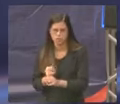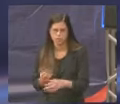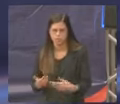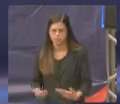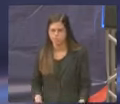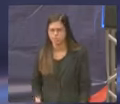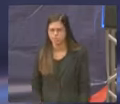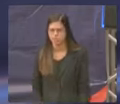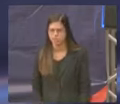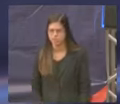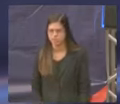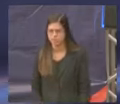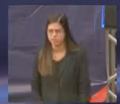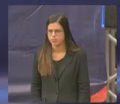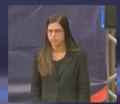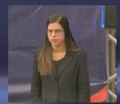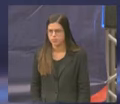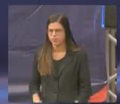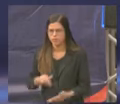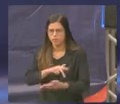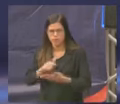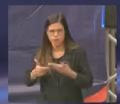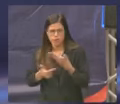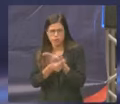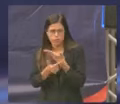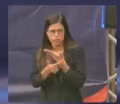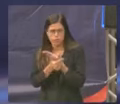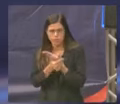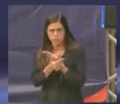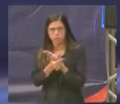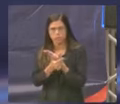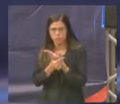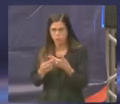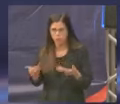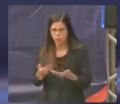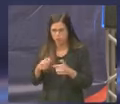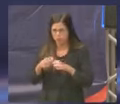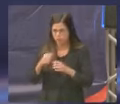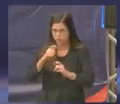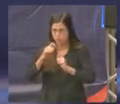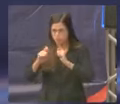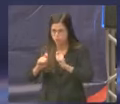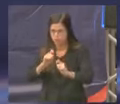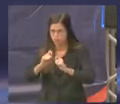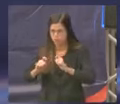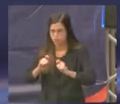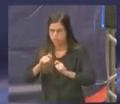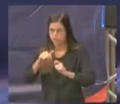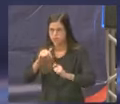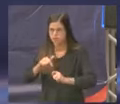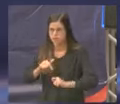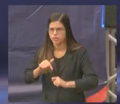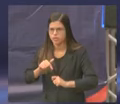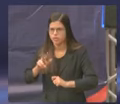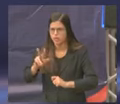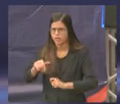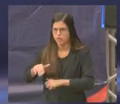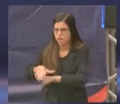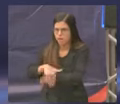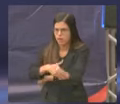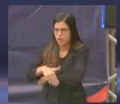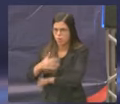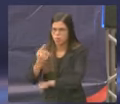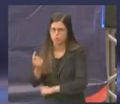É a multifunção, quer dizer, hoje em dia, você faz o jornalismo móvel, o jornalista vai para a rua